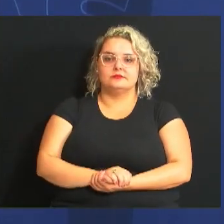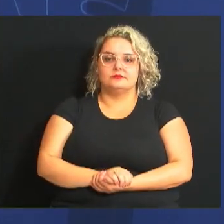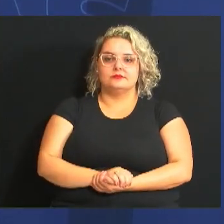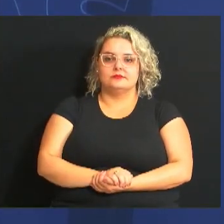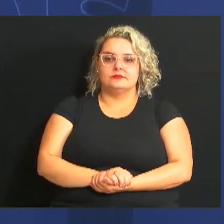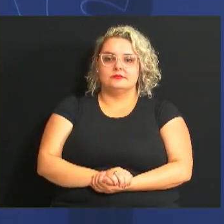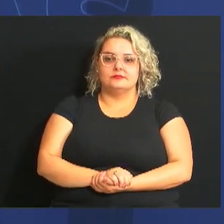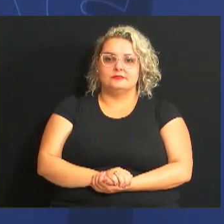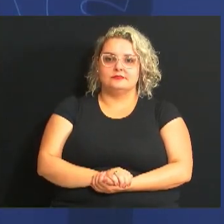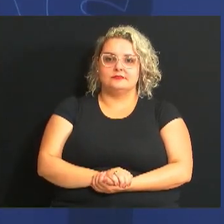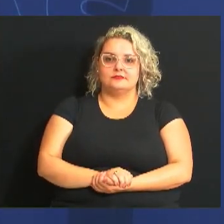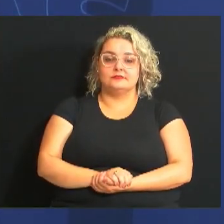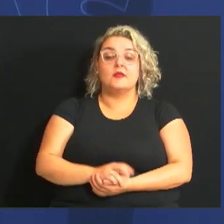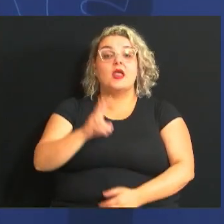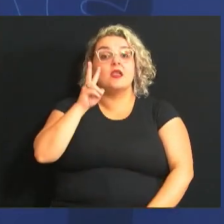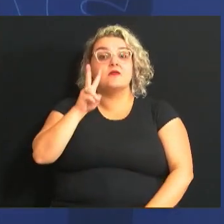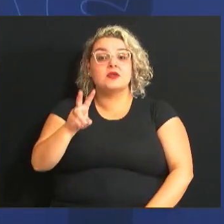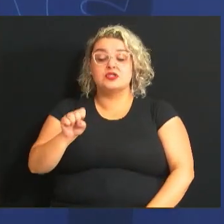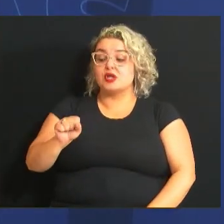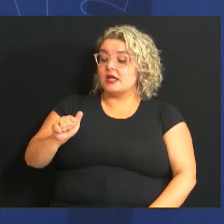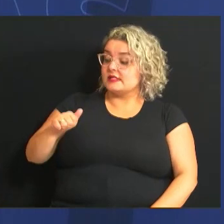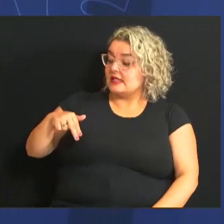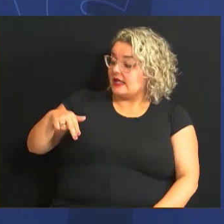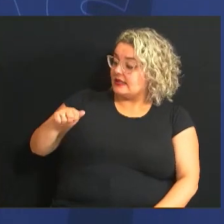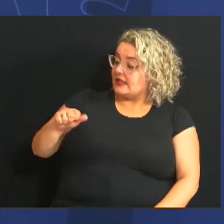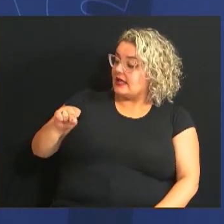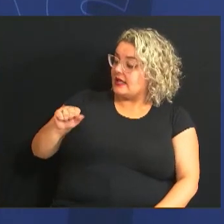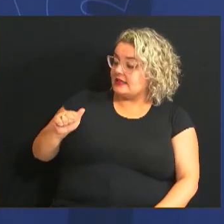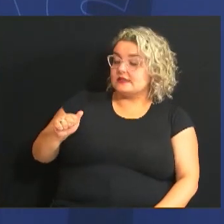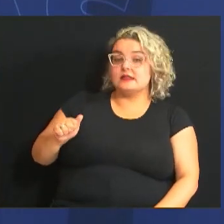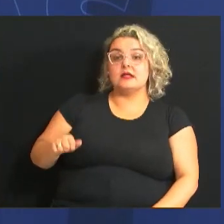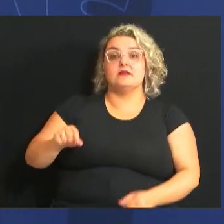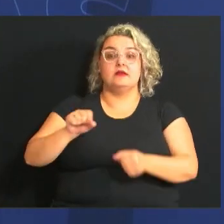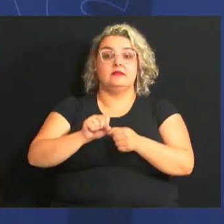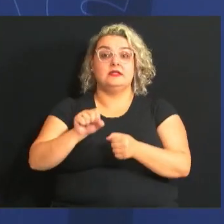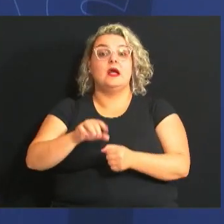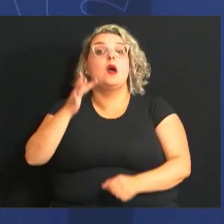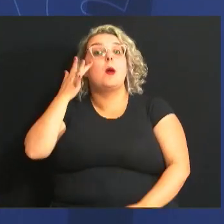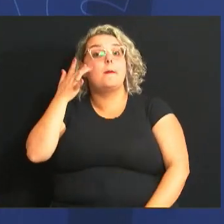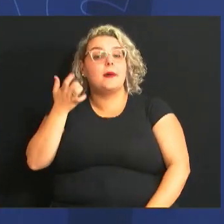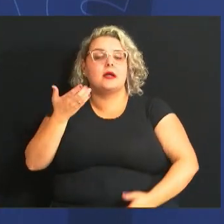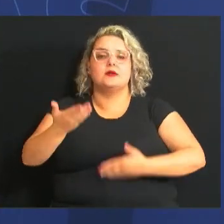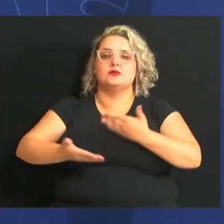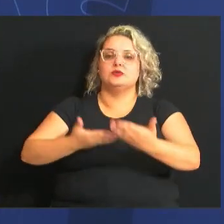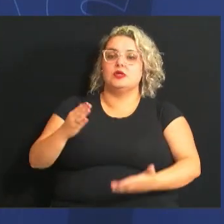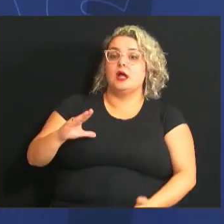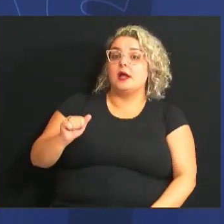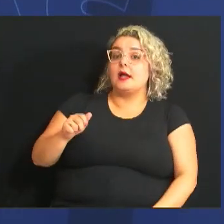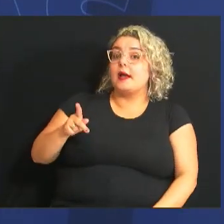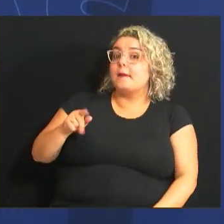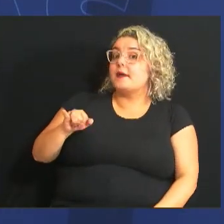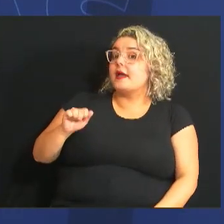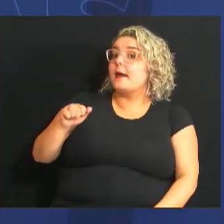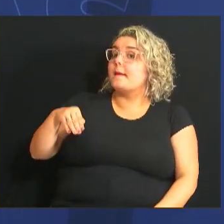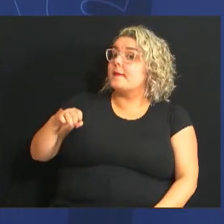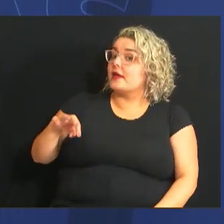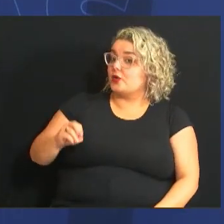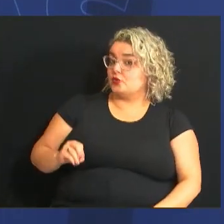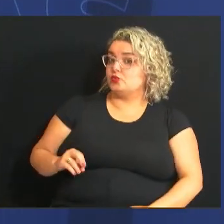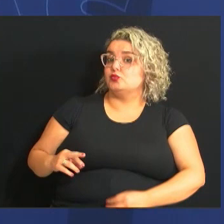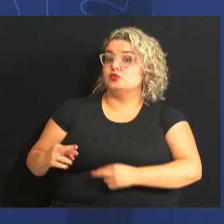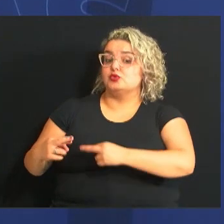E olha só, a Sanasa vai realizar amanhã um serviço de capeamento de redes e vai